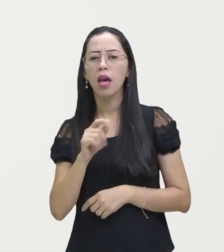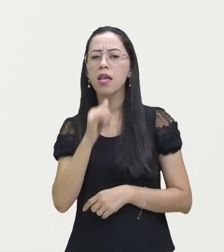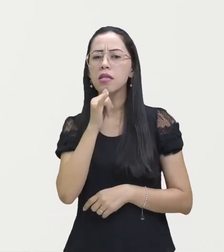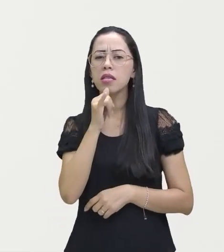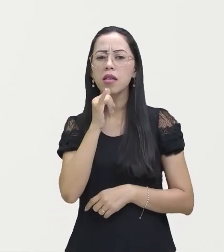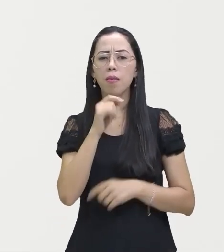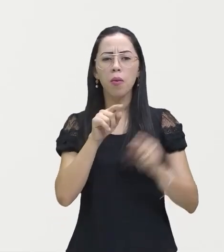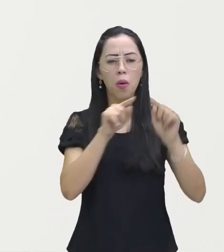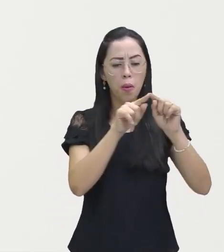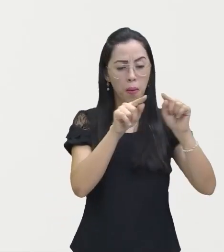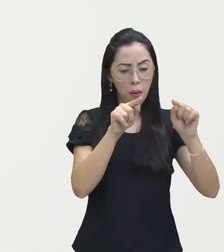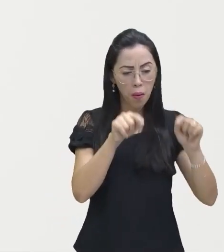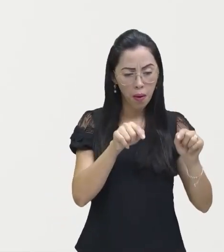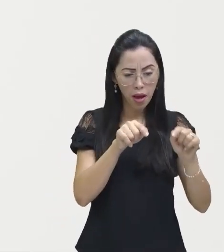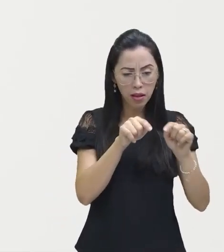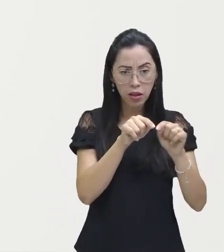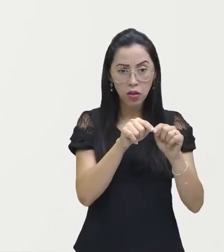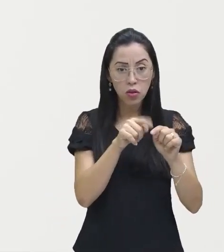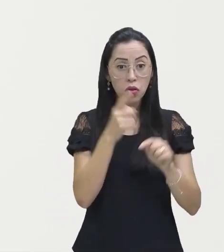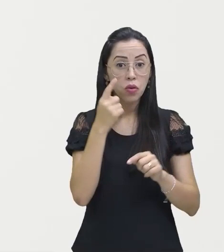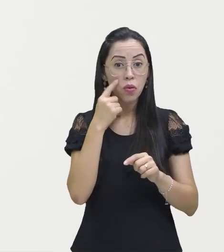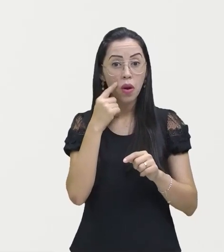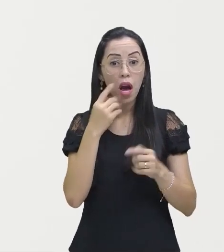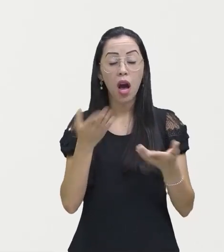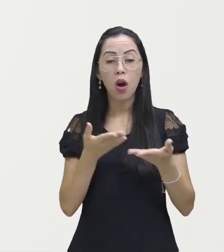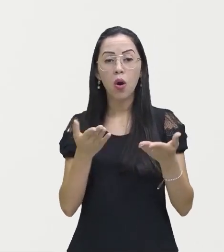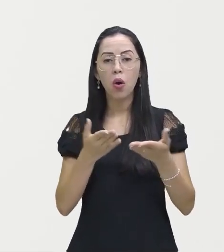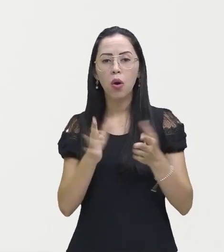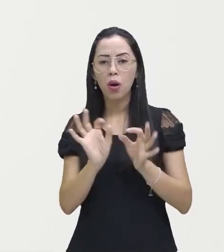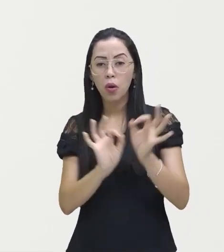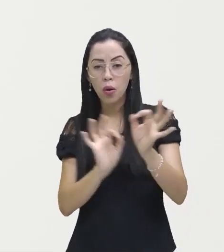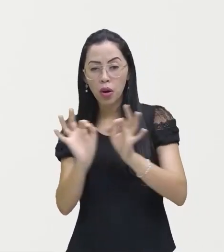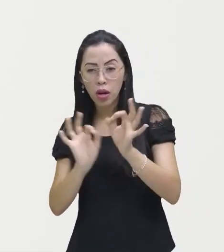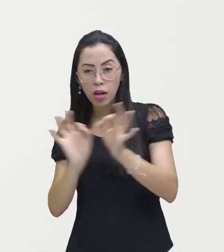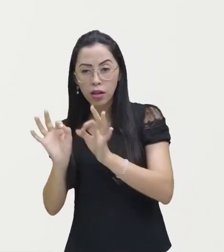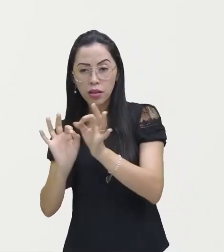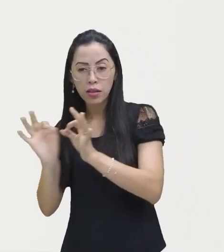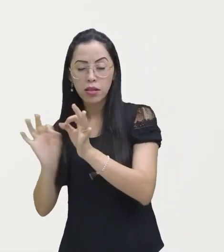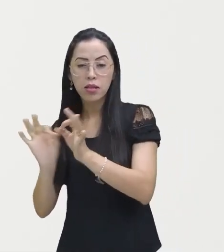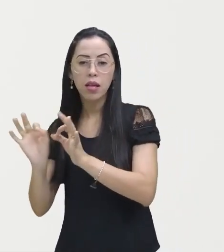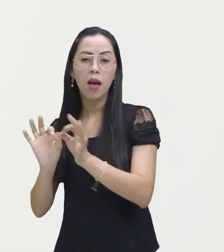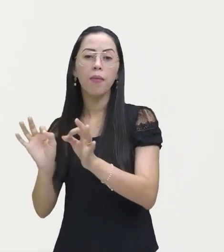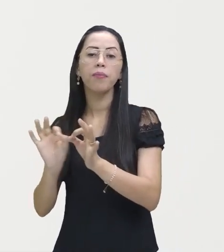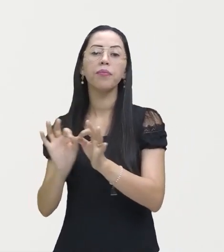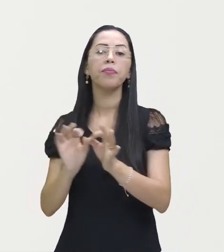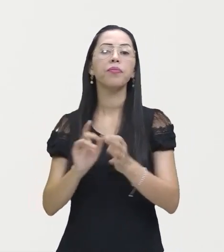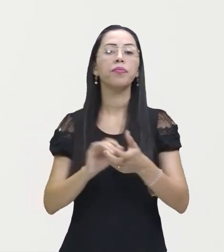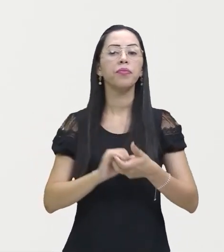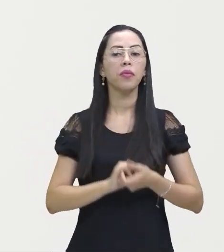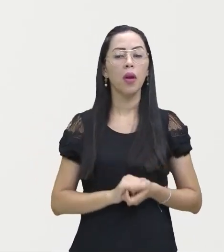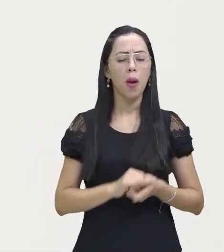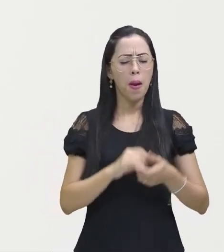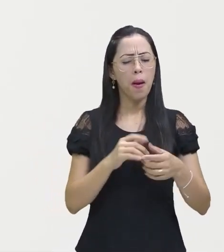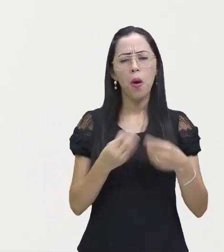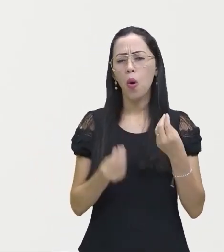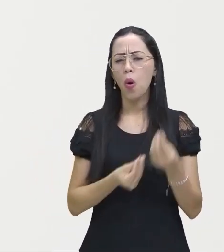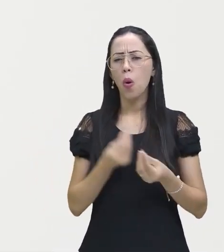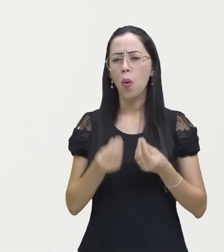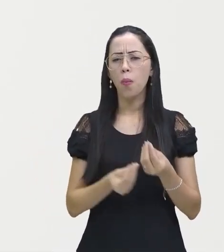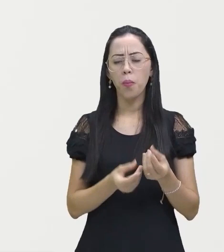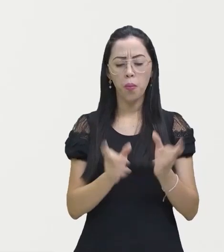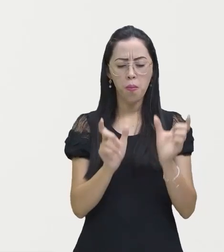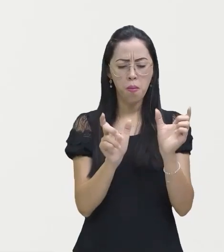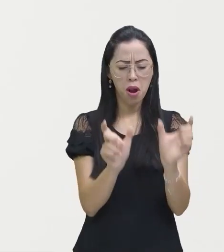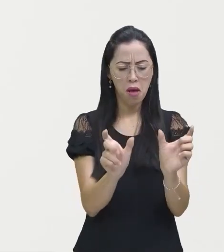um quadradinho em branco. Vamos lá? Vamos então completar cada